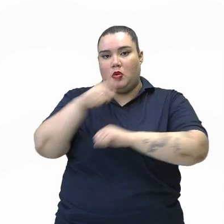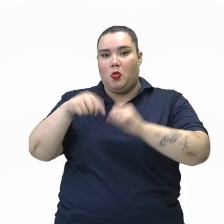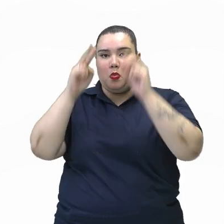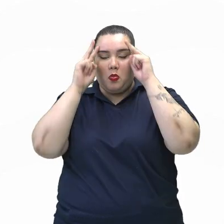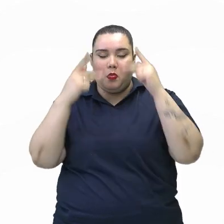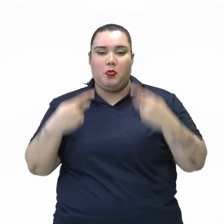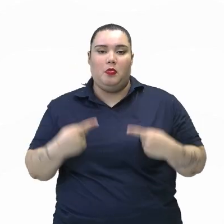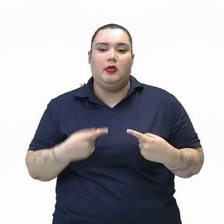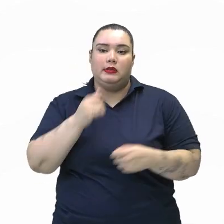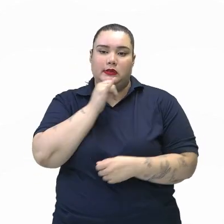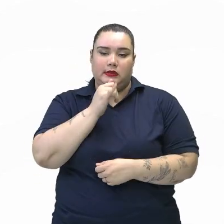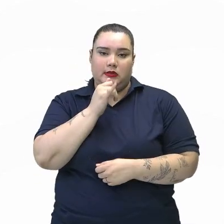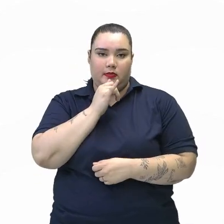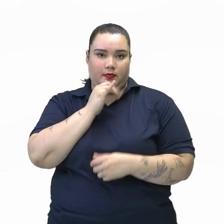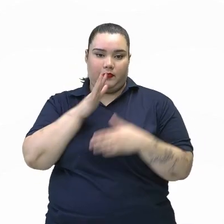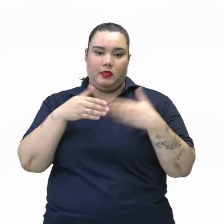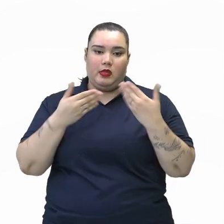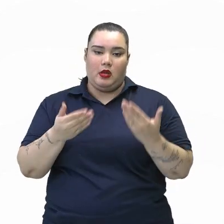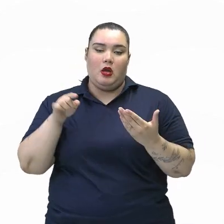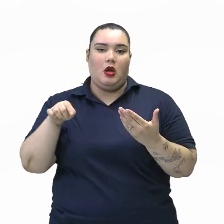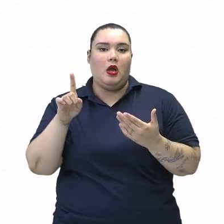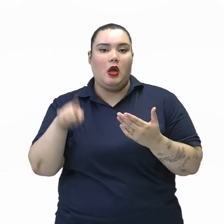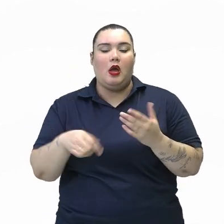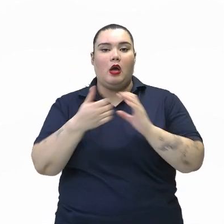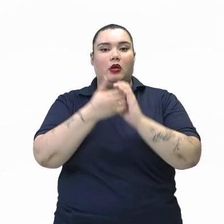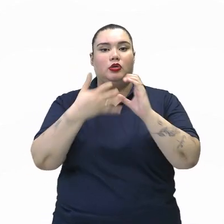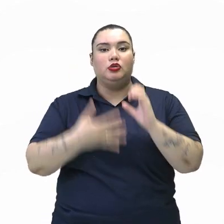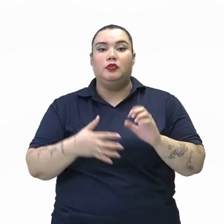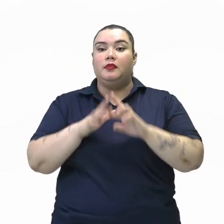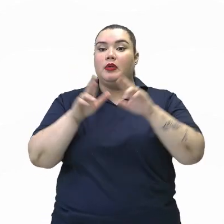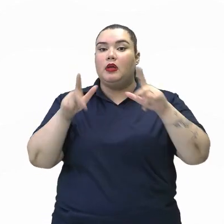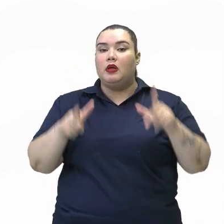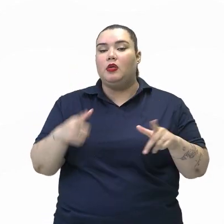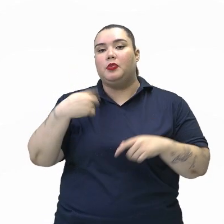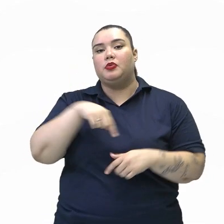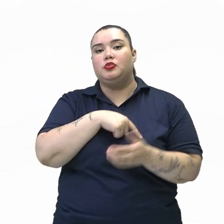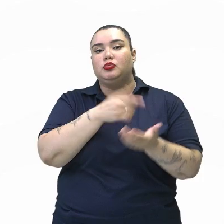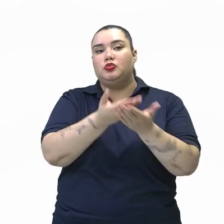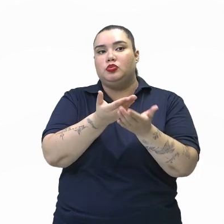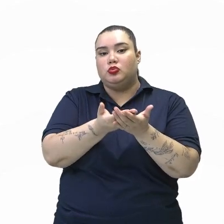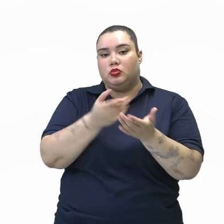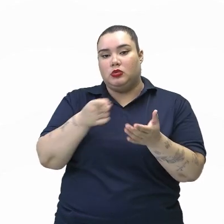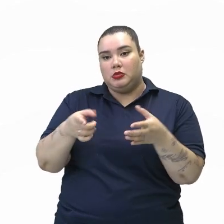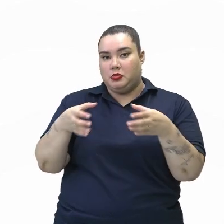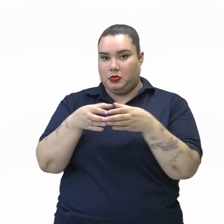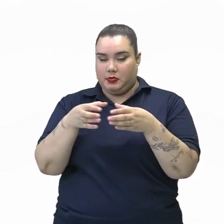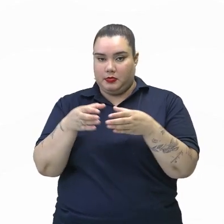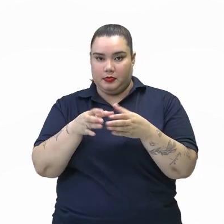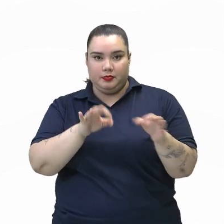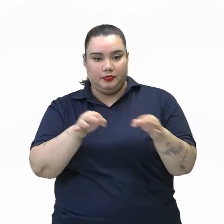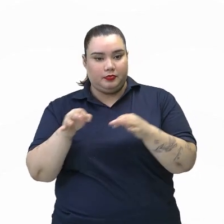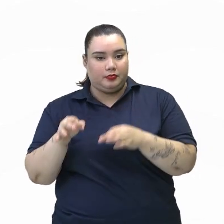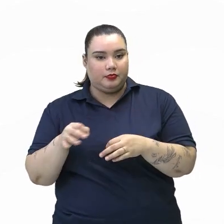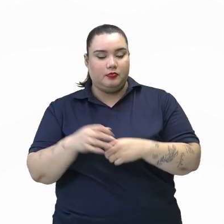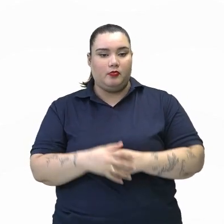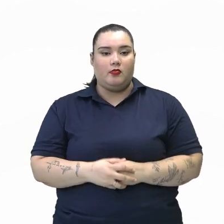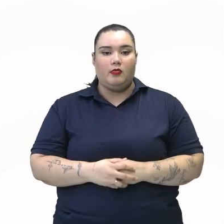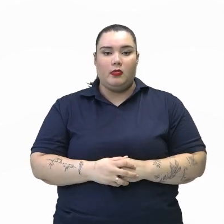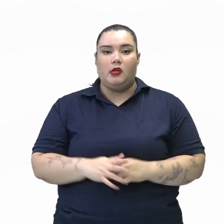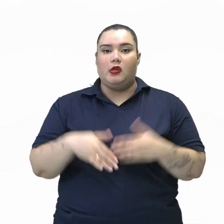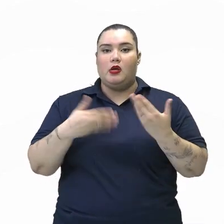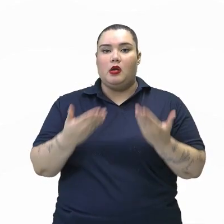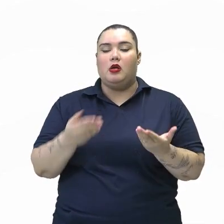indivíduos com características bem diferentes quando a gente vai estudar esse reino. Então,